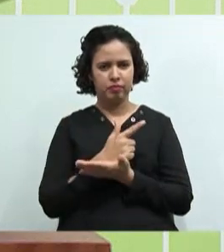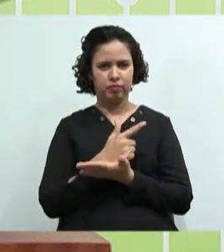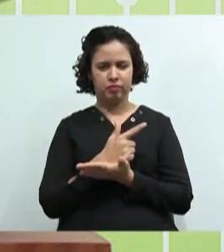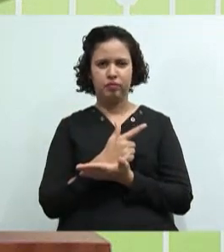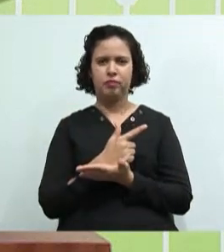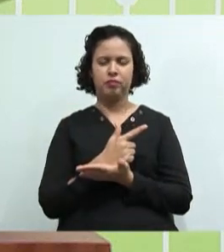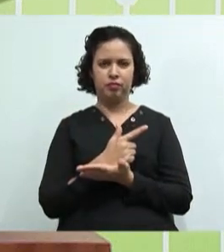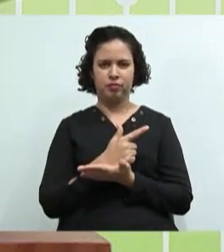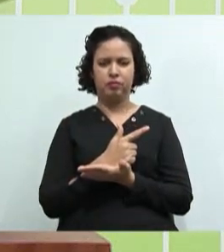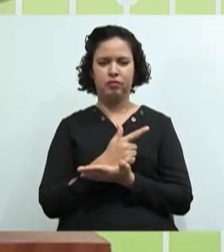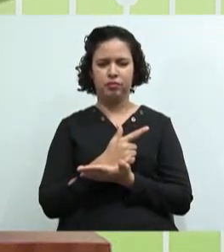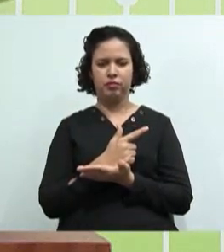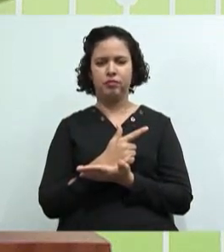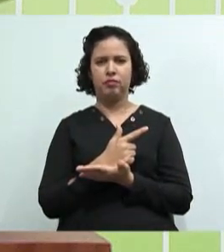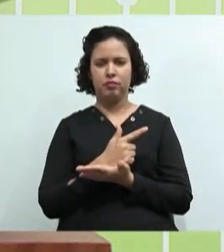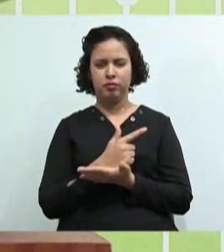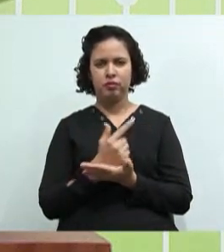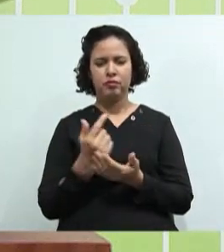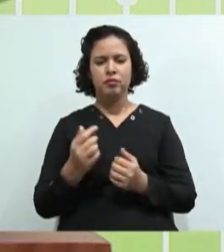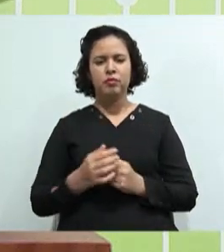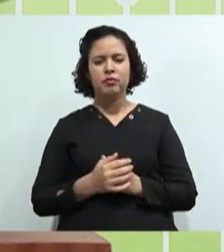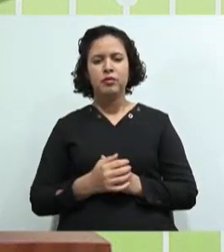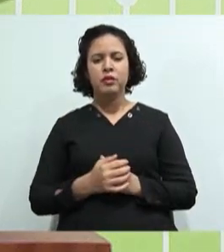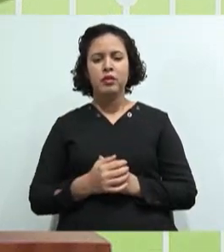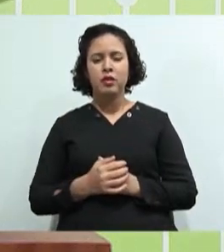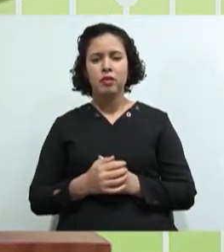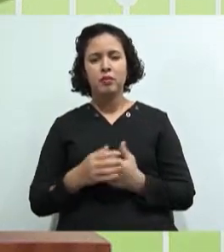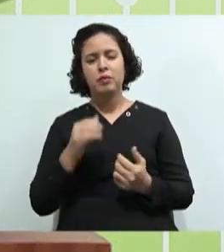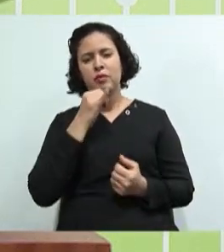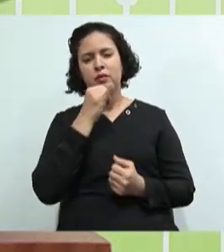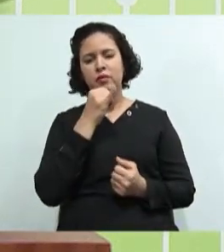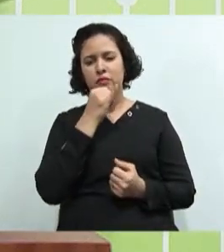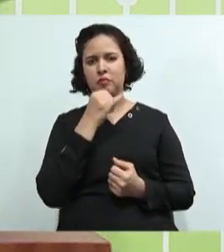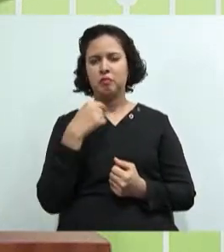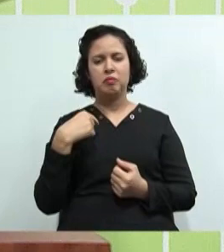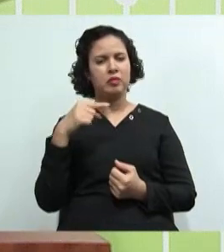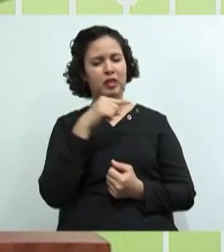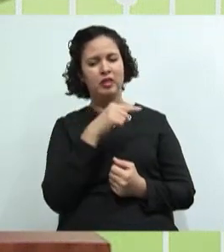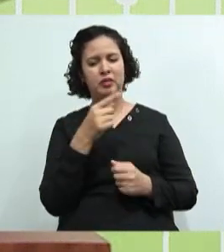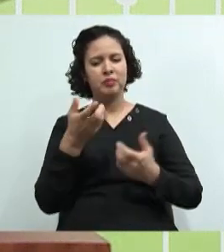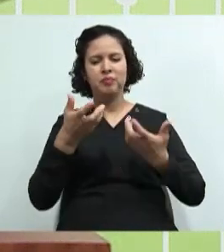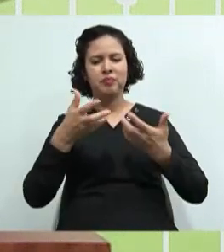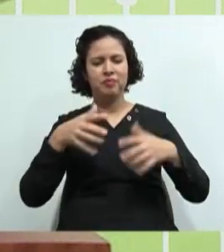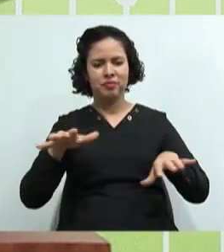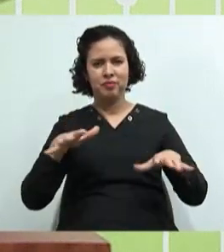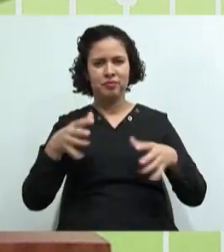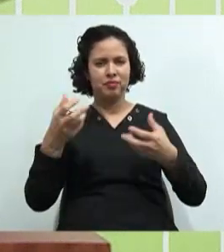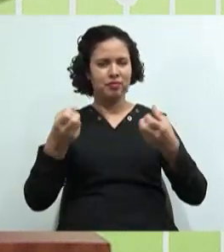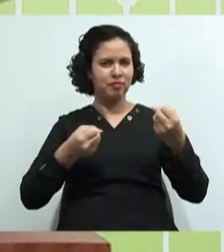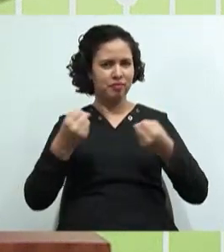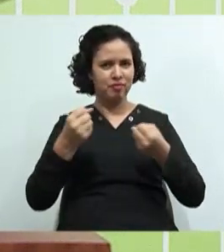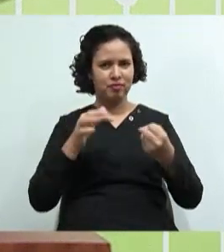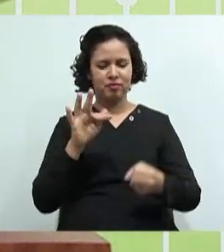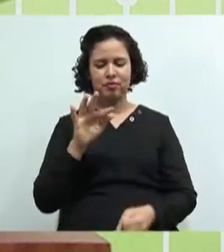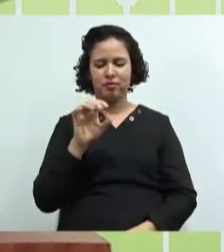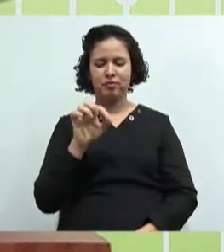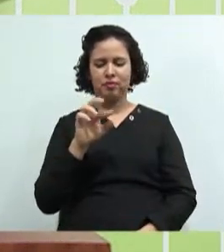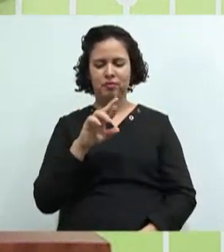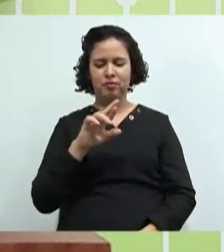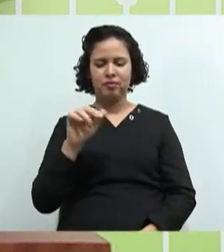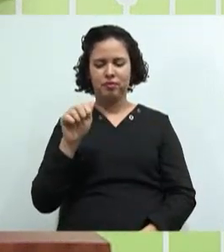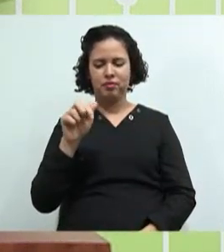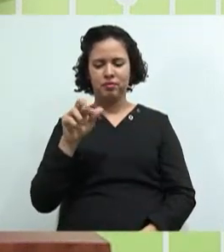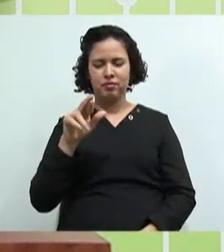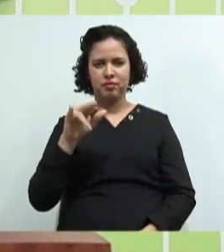Ferrari. Eu nem quero uma Ferrari, né? Mas se me desse eu queria, né, professor? Claro. Seria bom demais, tá? Mas eu não